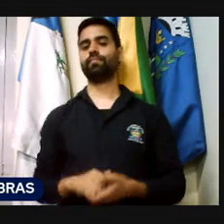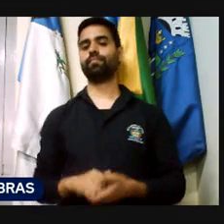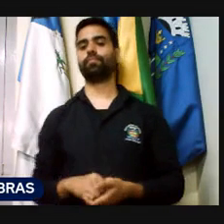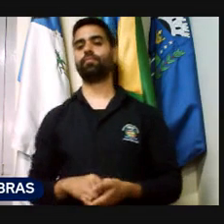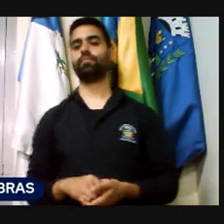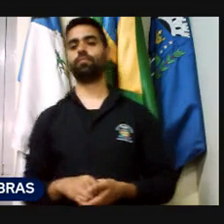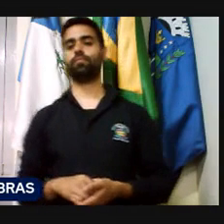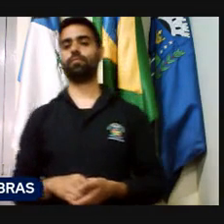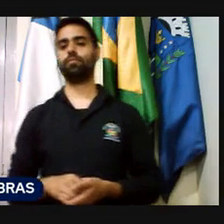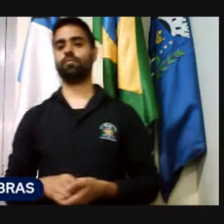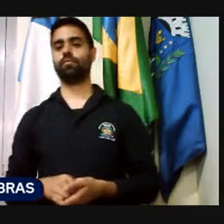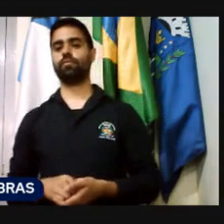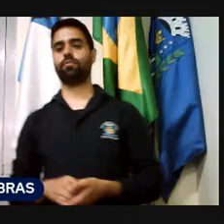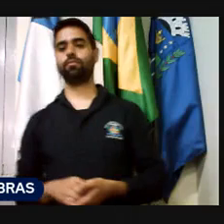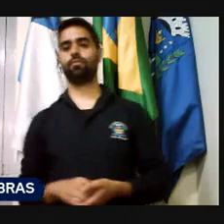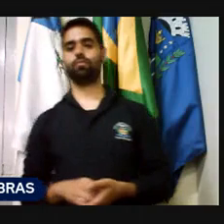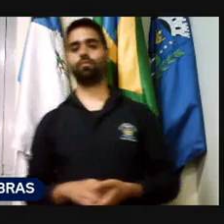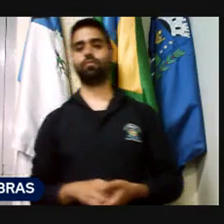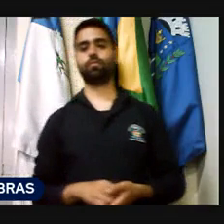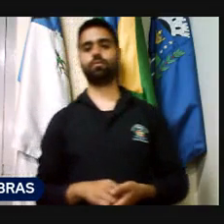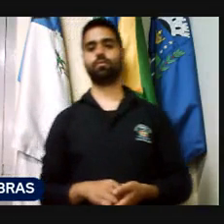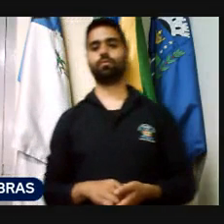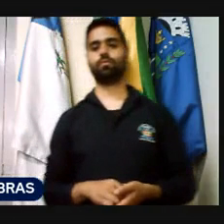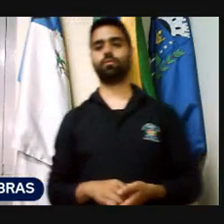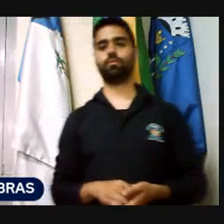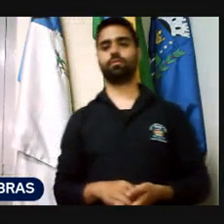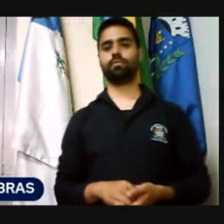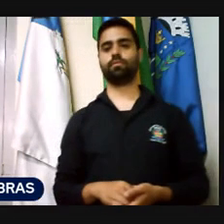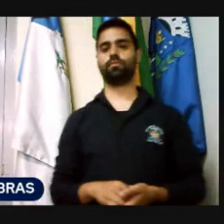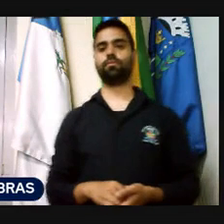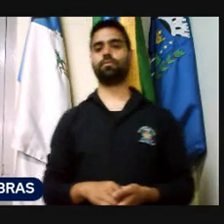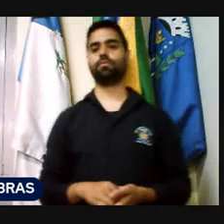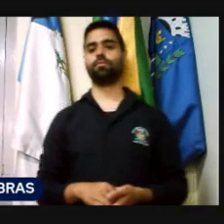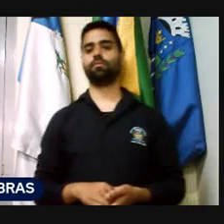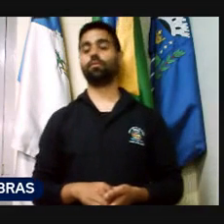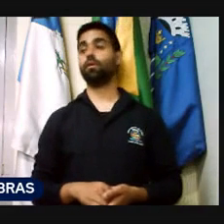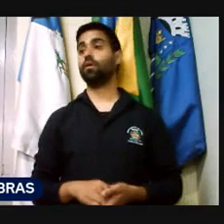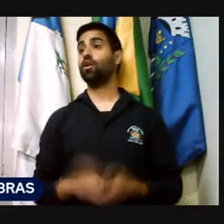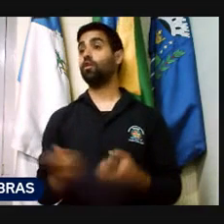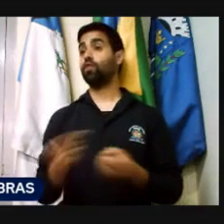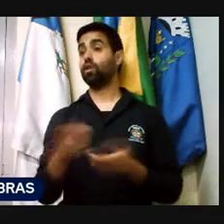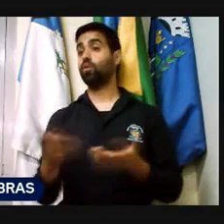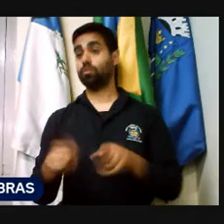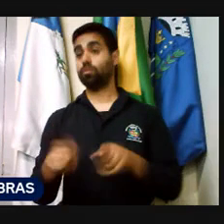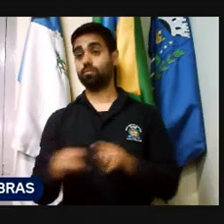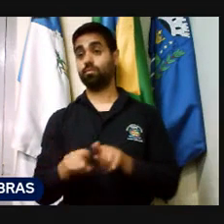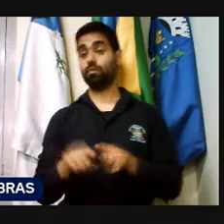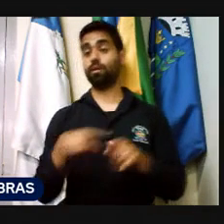acaba de ser lido retorna na ordem do dia para a sua primeira discussão.